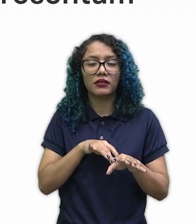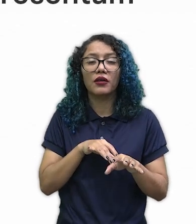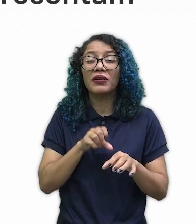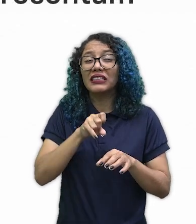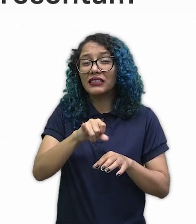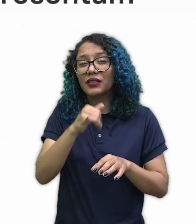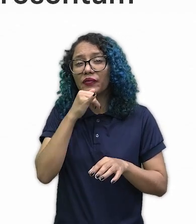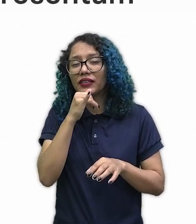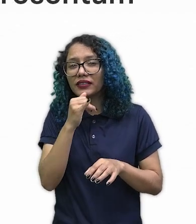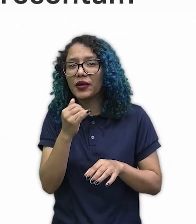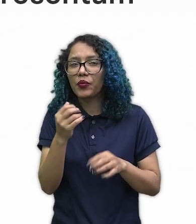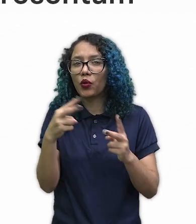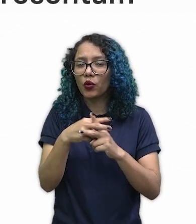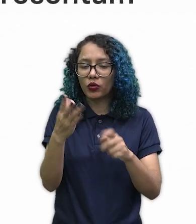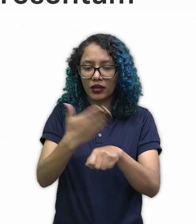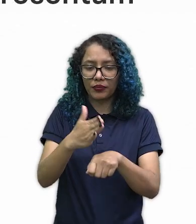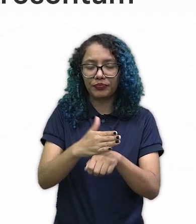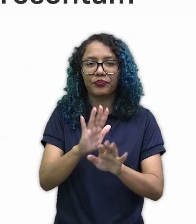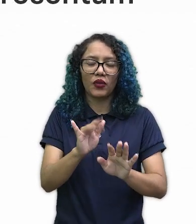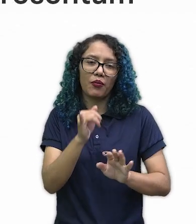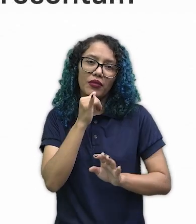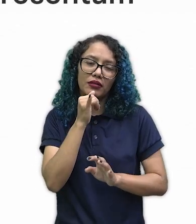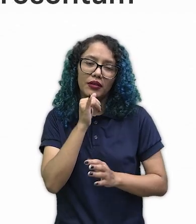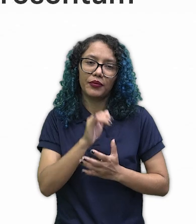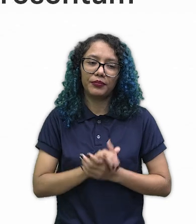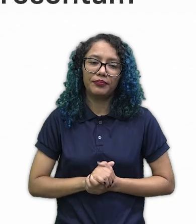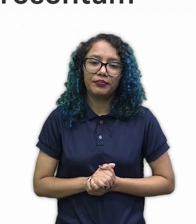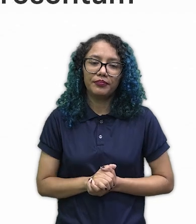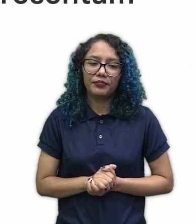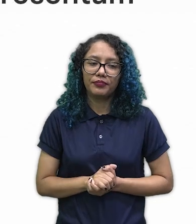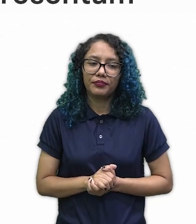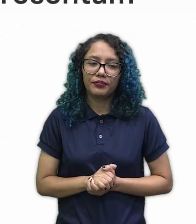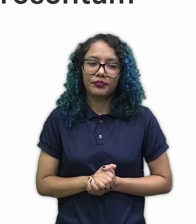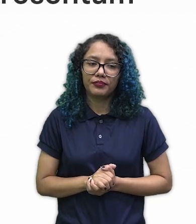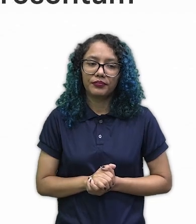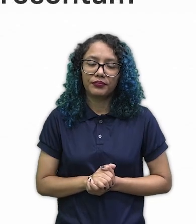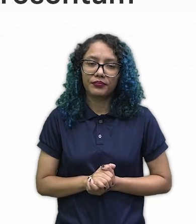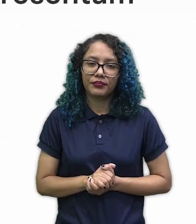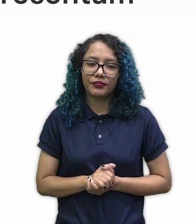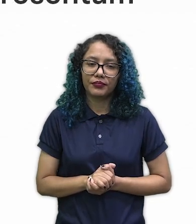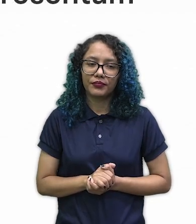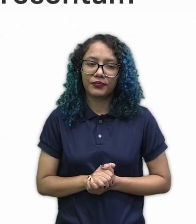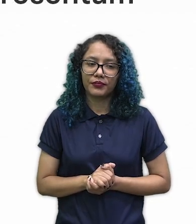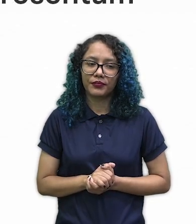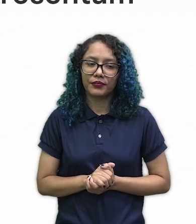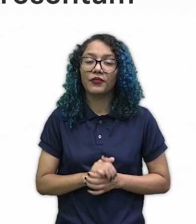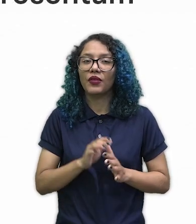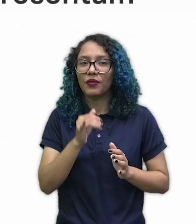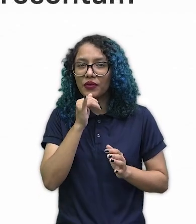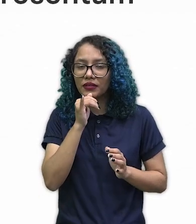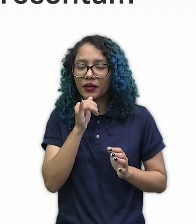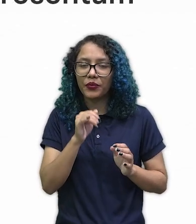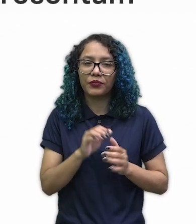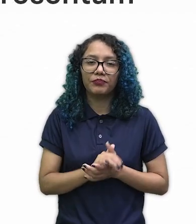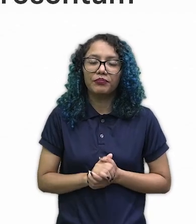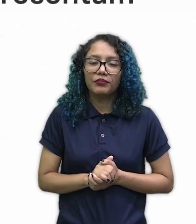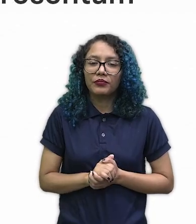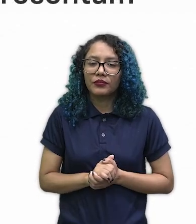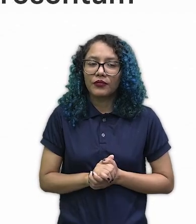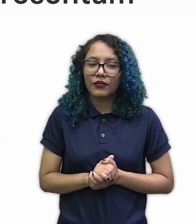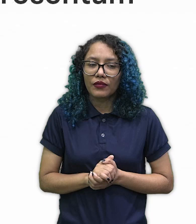de lutas, entre aspas, né, vamos abrir aqui umas aspas, desde que o